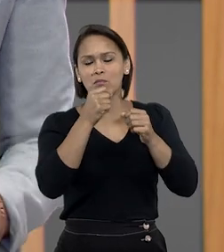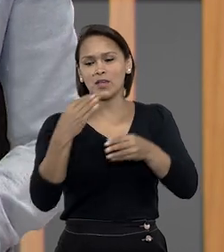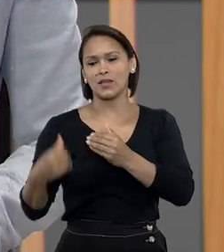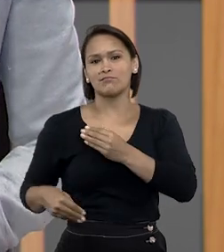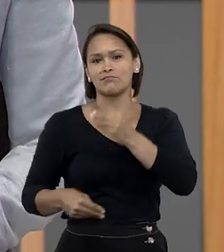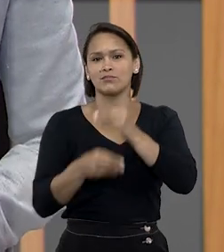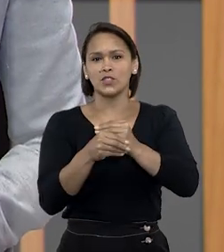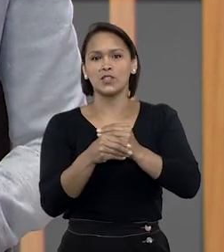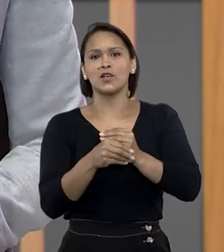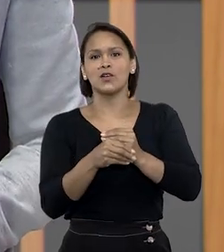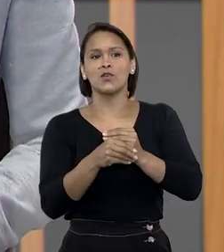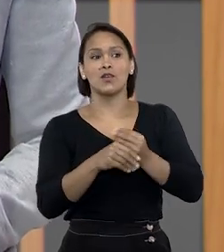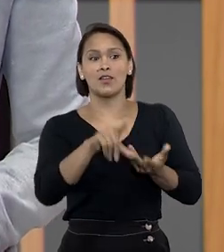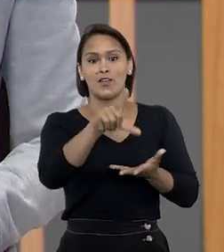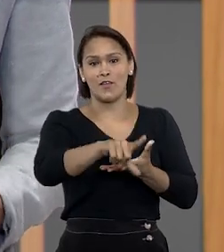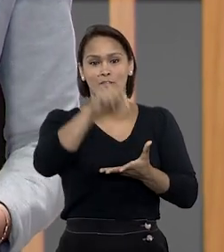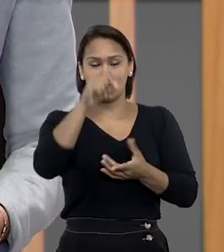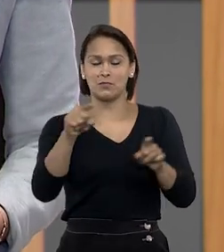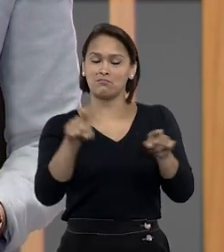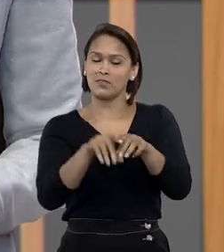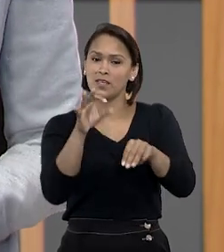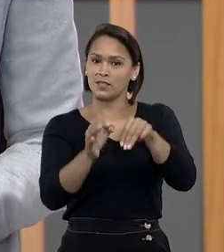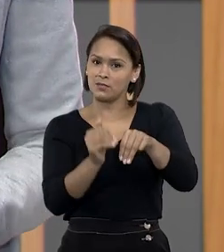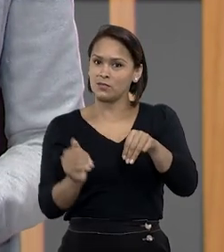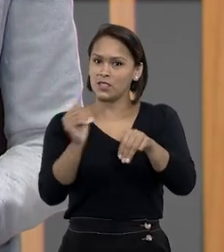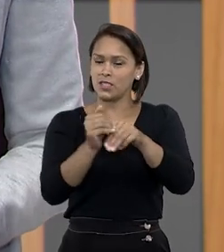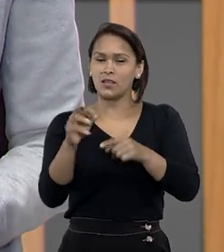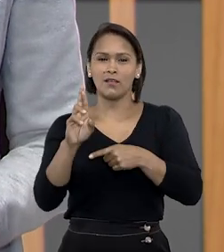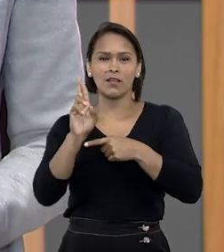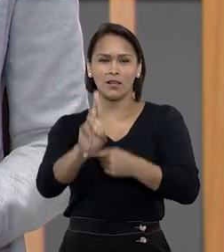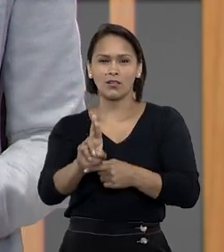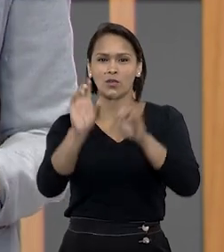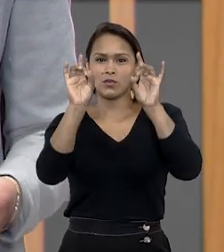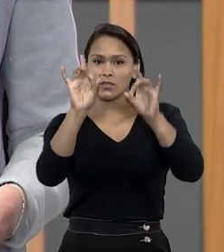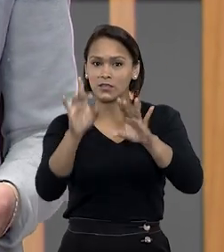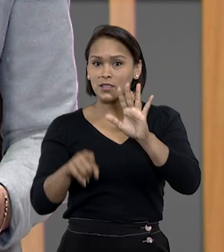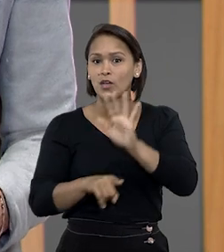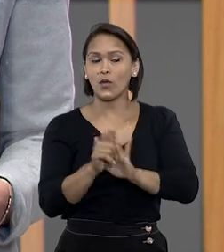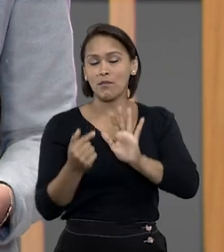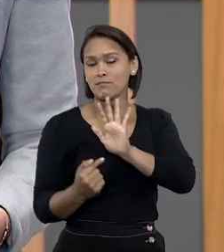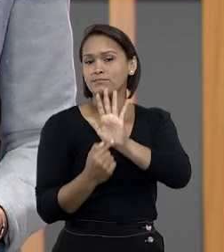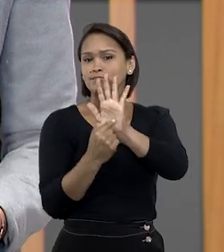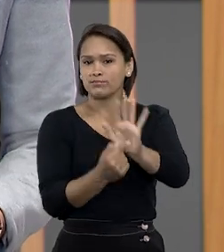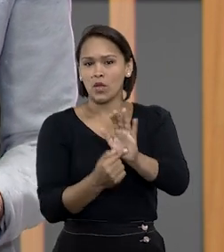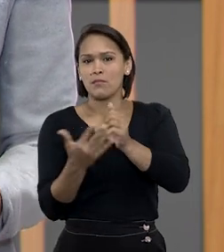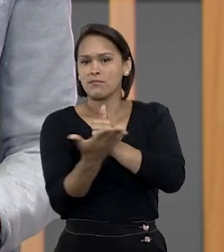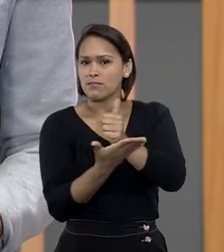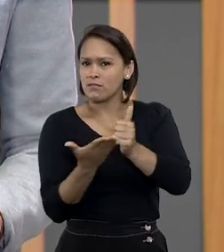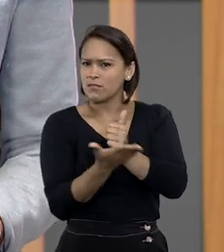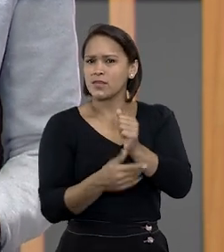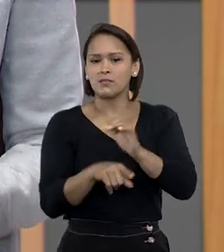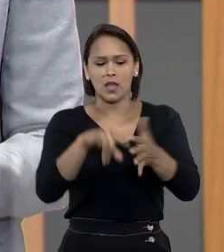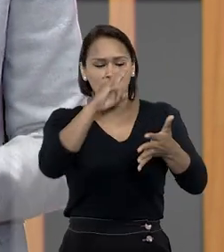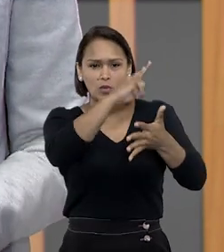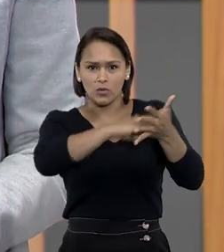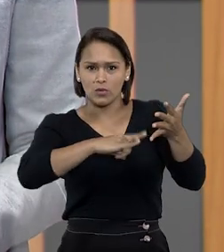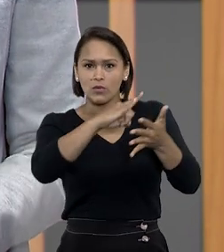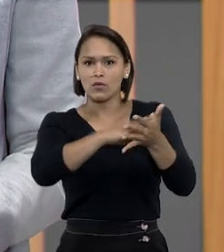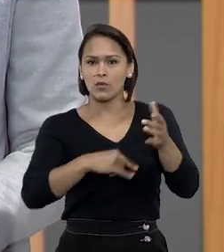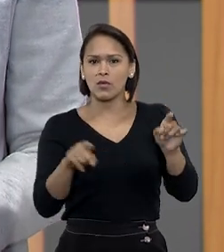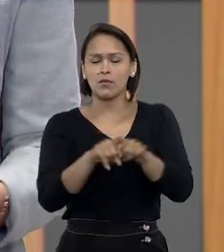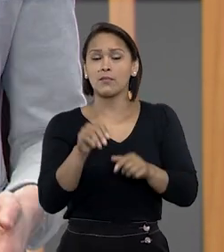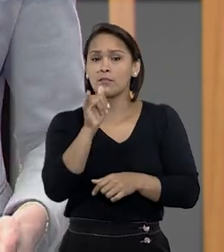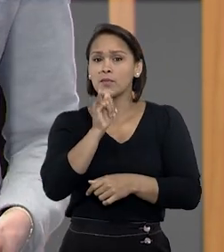de colaborador premiado. Mas o ministro, relator do habeas corpus, destacou que foi demonstrado embasamento em